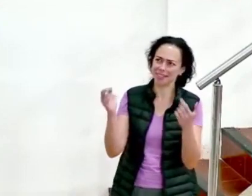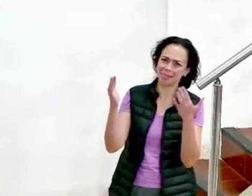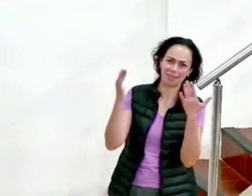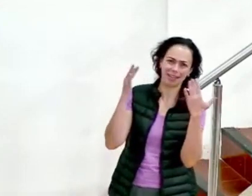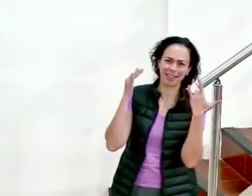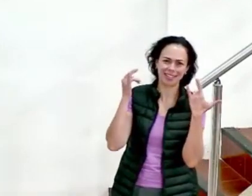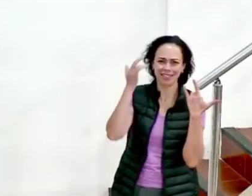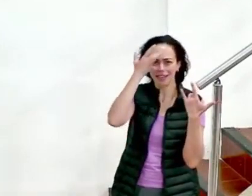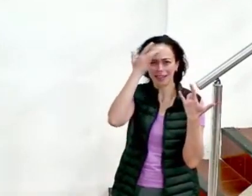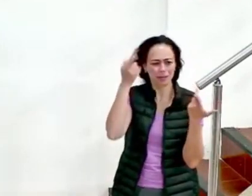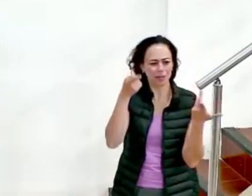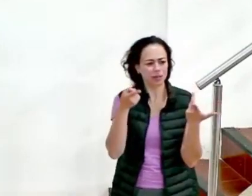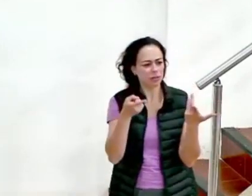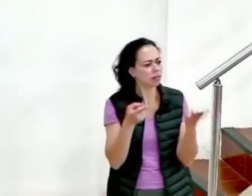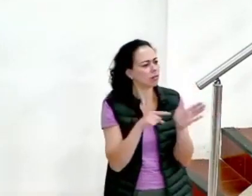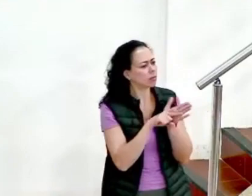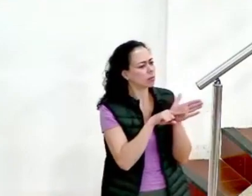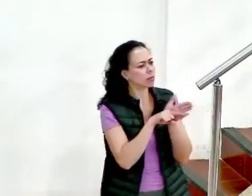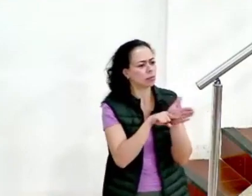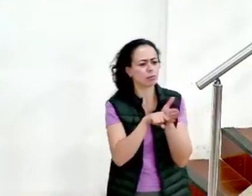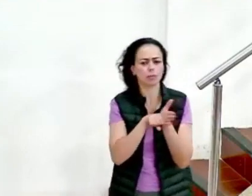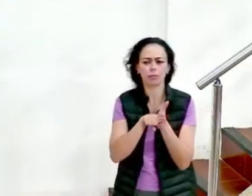perguntar: como isso é possível?